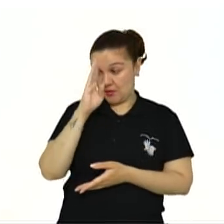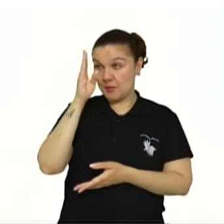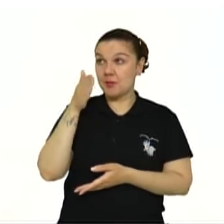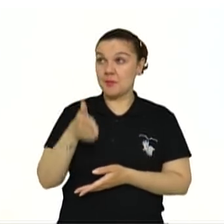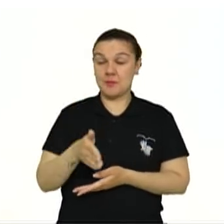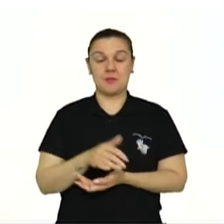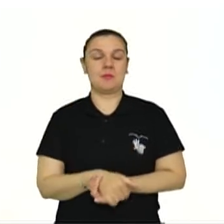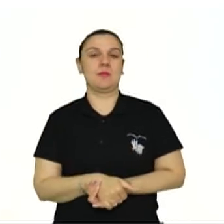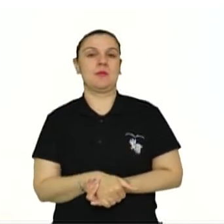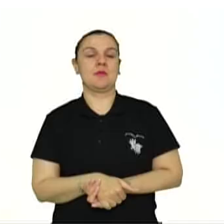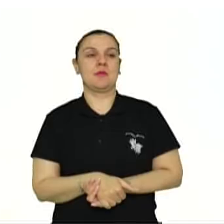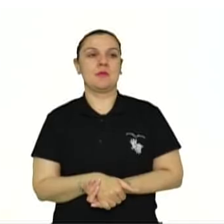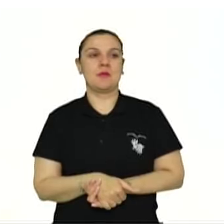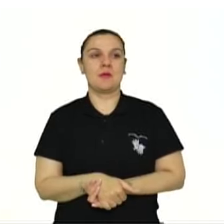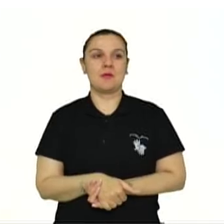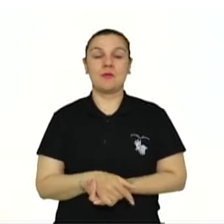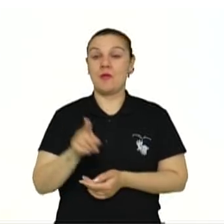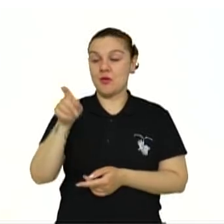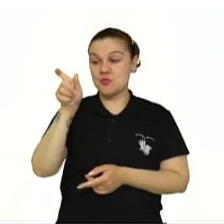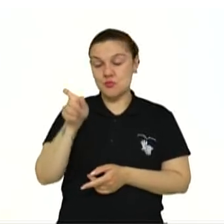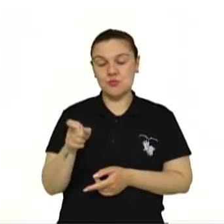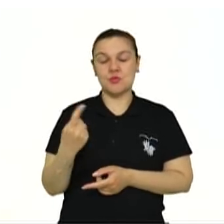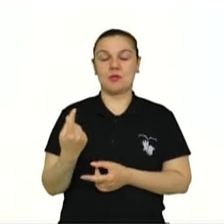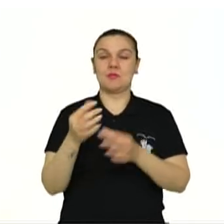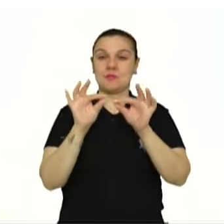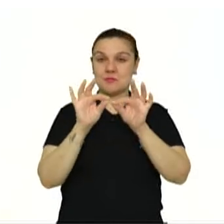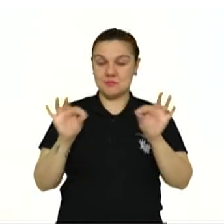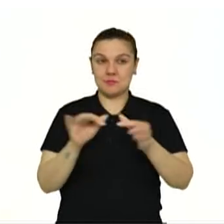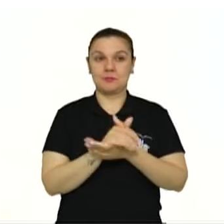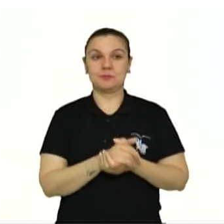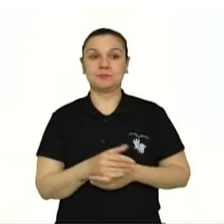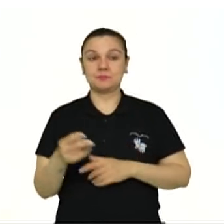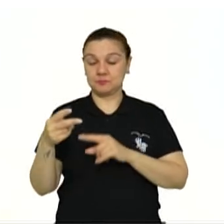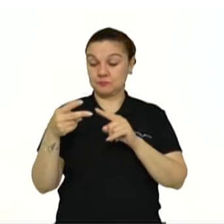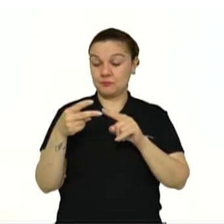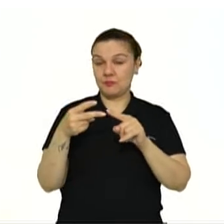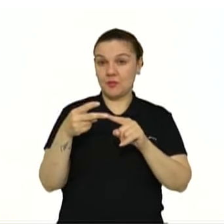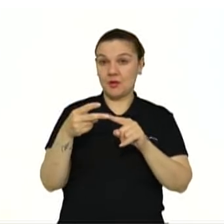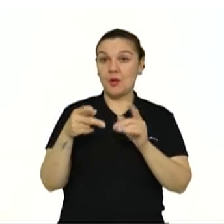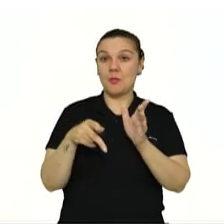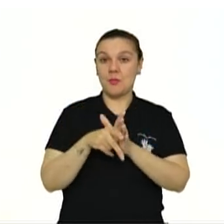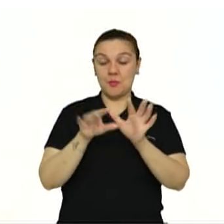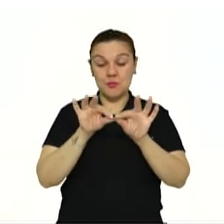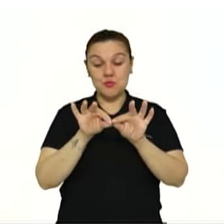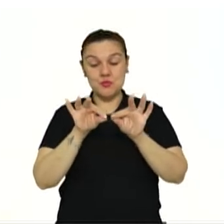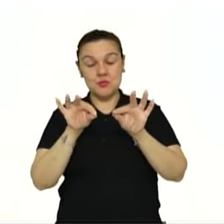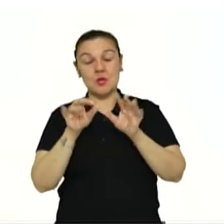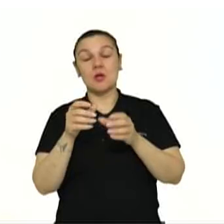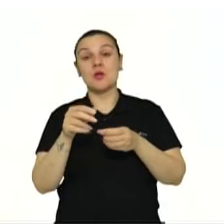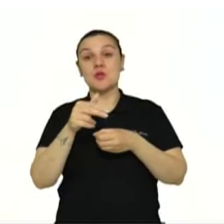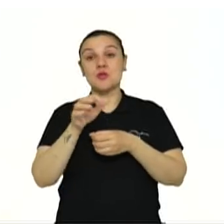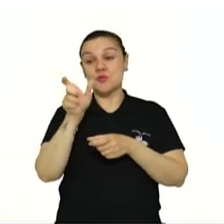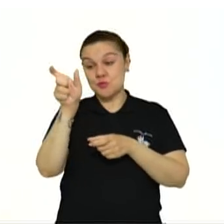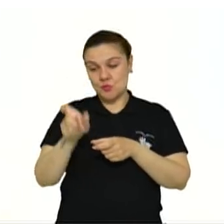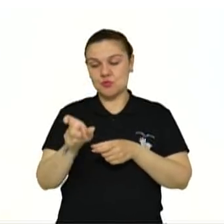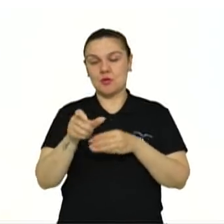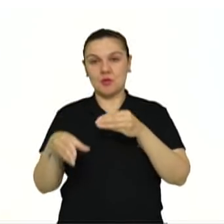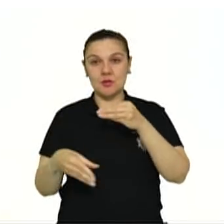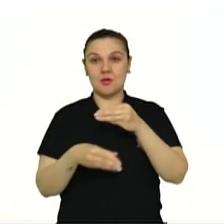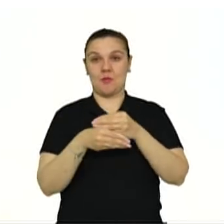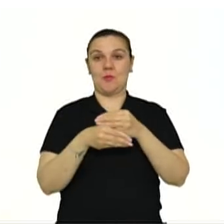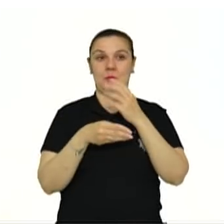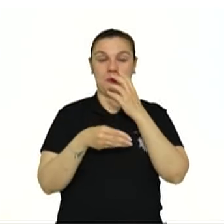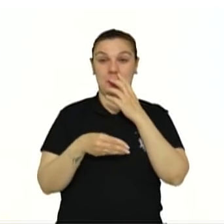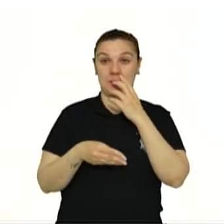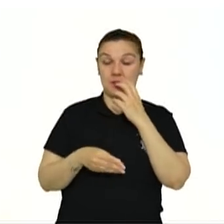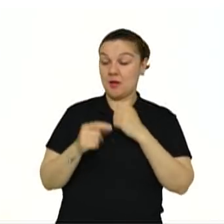forma o núcleo, esse é o sujeito simples. E quando o sujeito é composto, o que eu tenho? Eu tenho